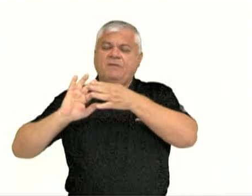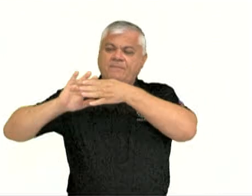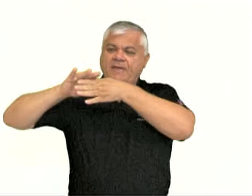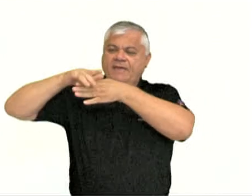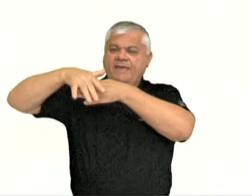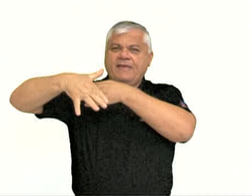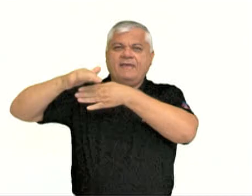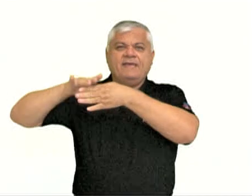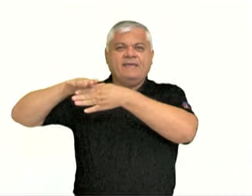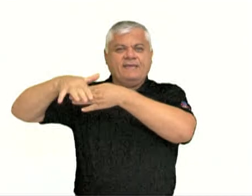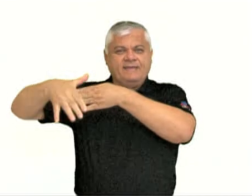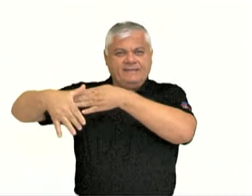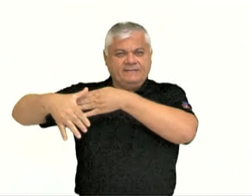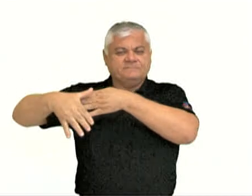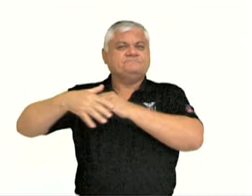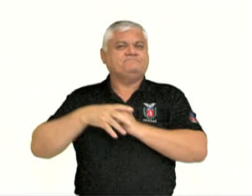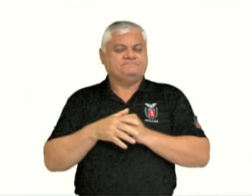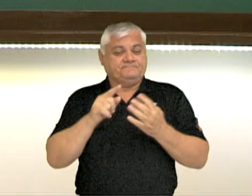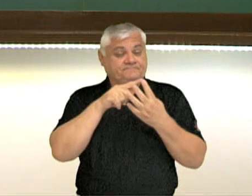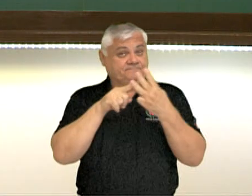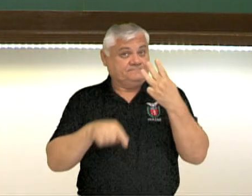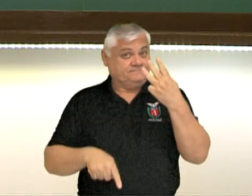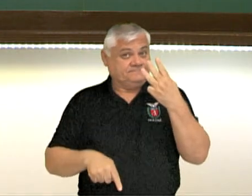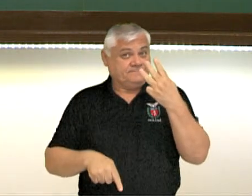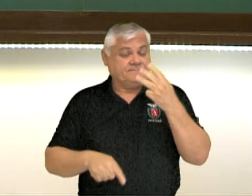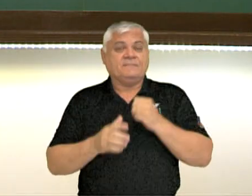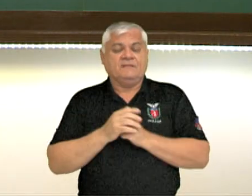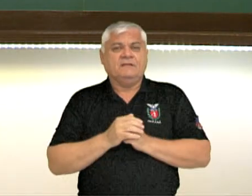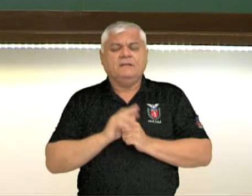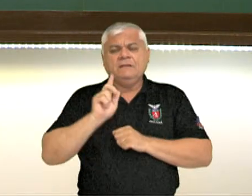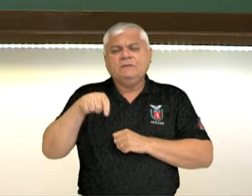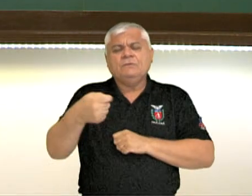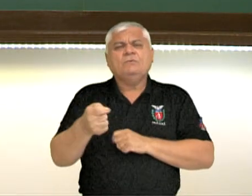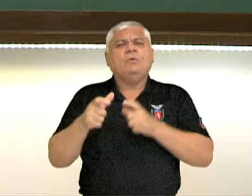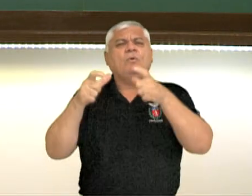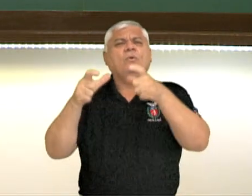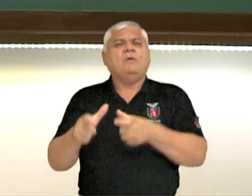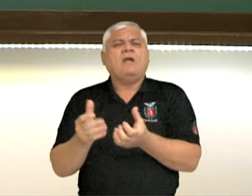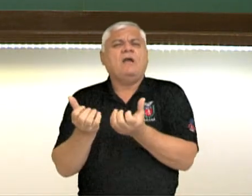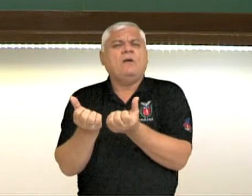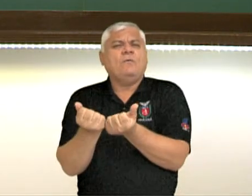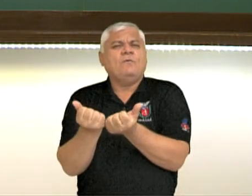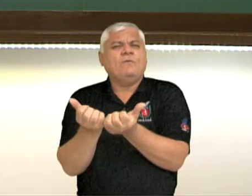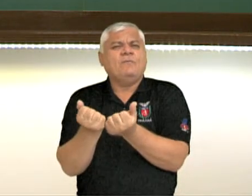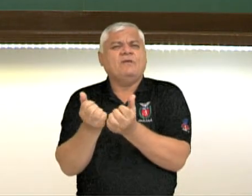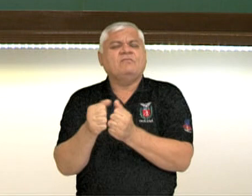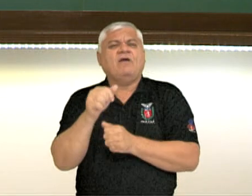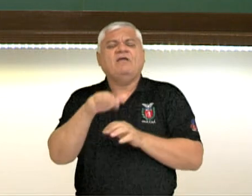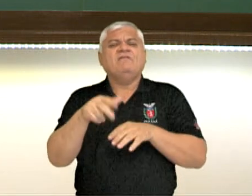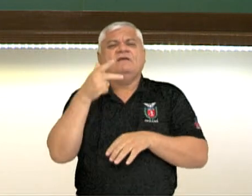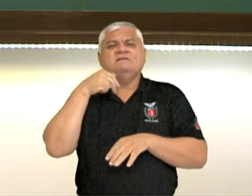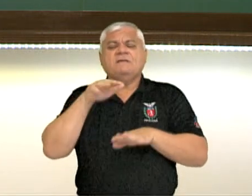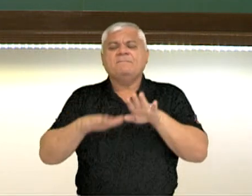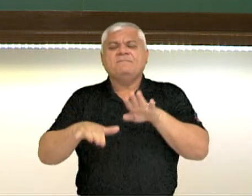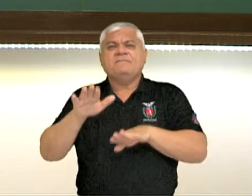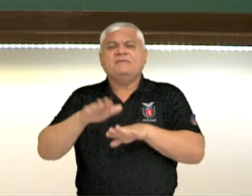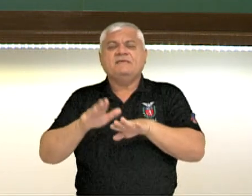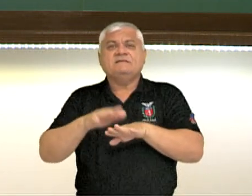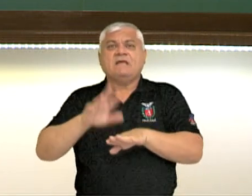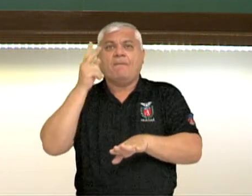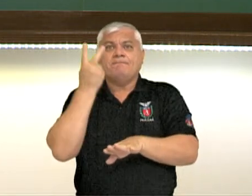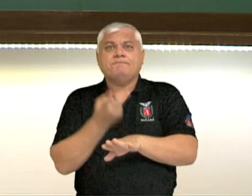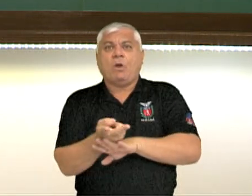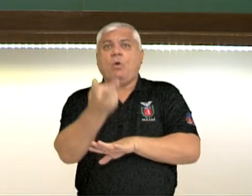tá? É legal a gente falar que essas briófitas, por viverem em locais úmidos, quando a gente pisa sobre elas, elas tornam o ambiente